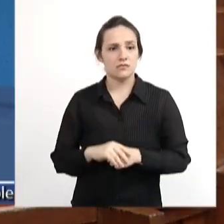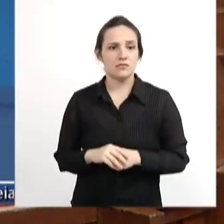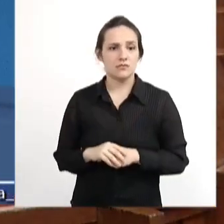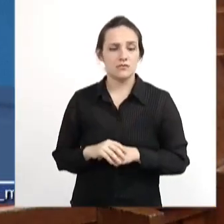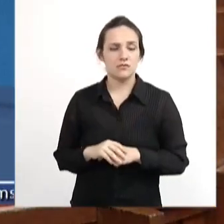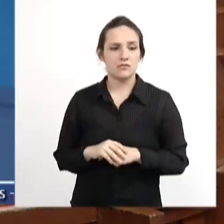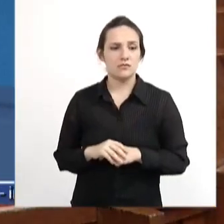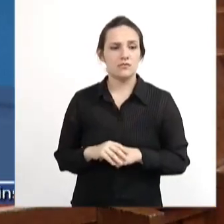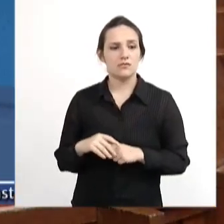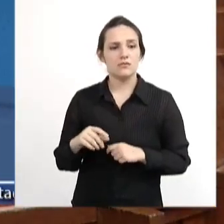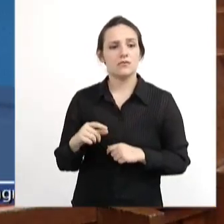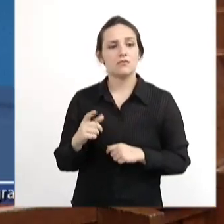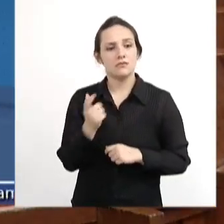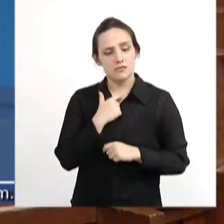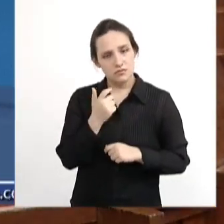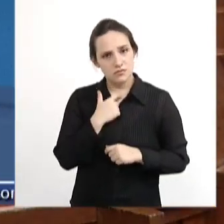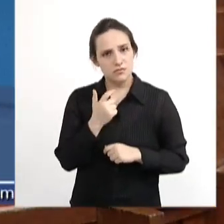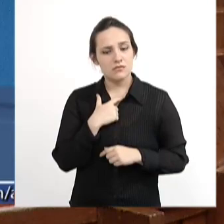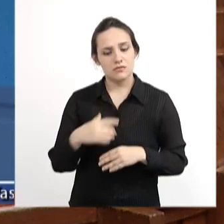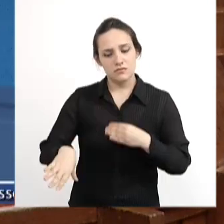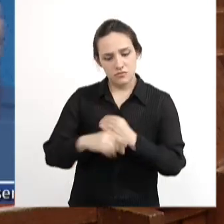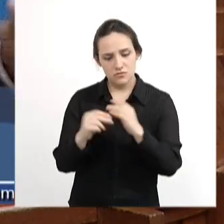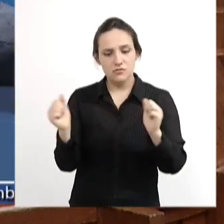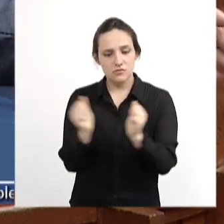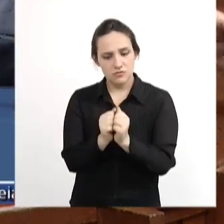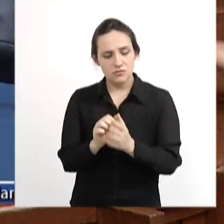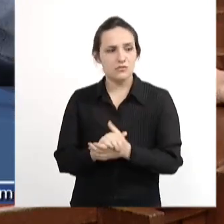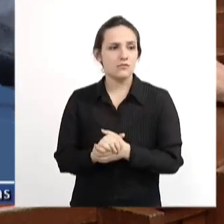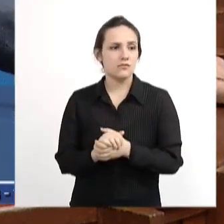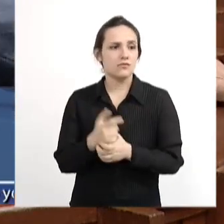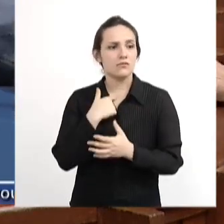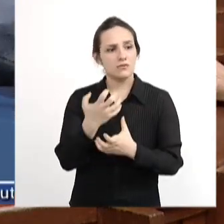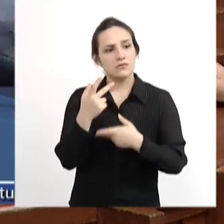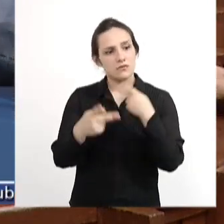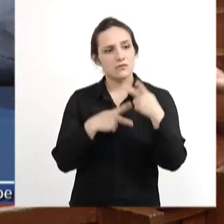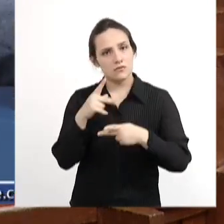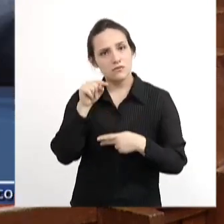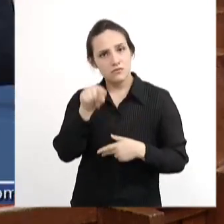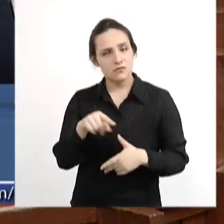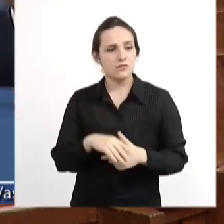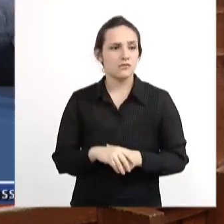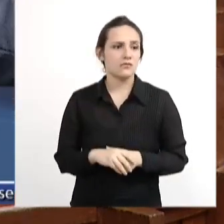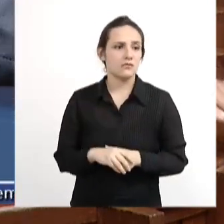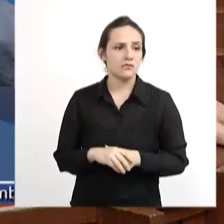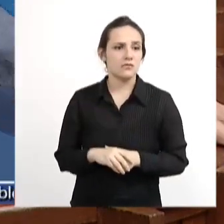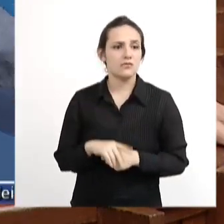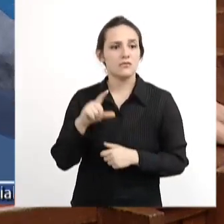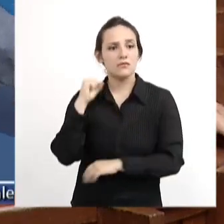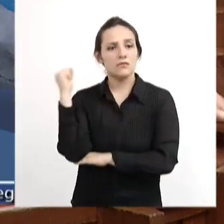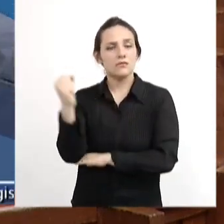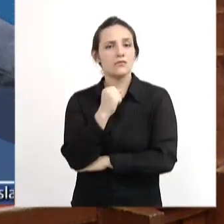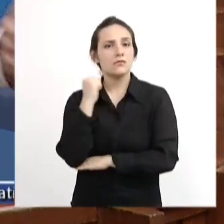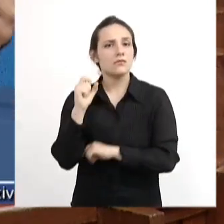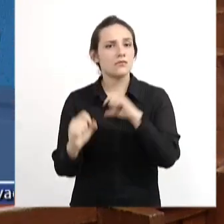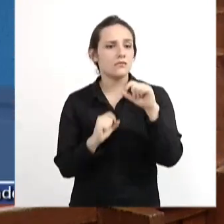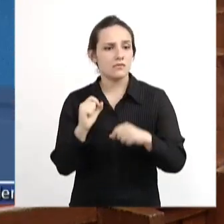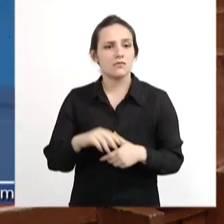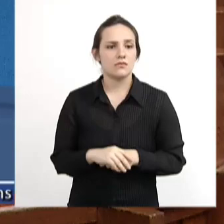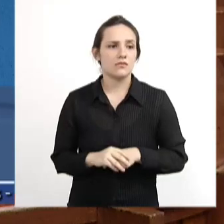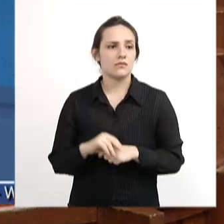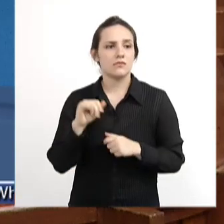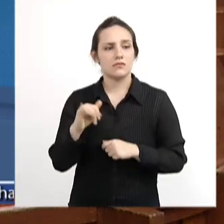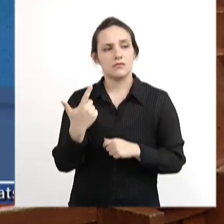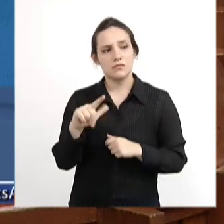deputado Barbosinha, e incorporo na fala, e quero dizer a Vossa Excelência ainda mais grave, que sem